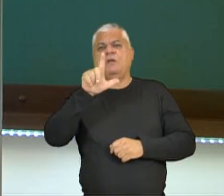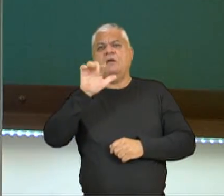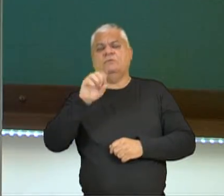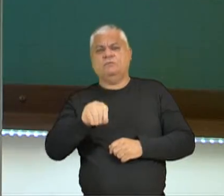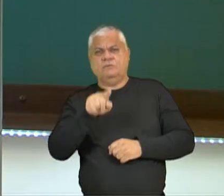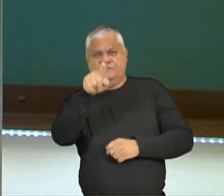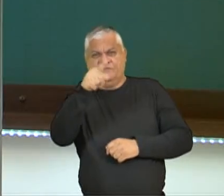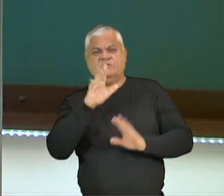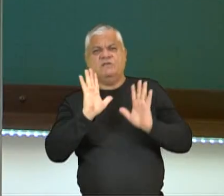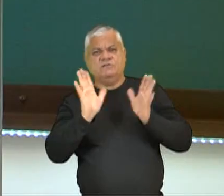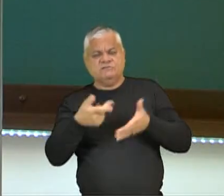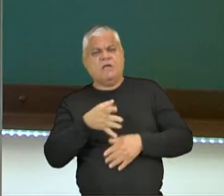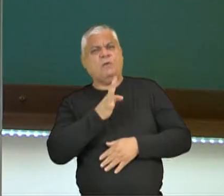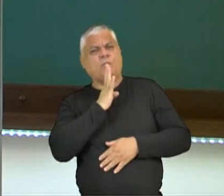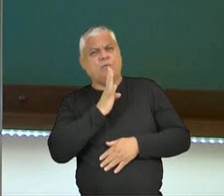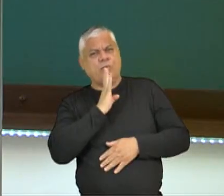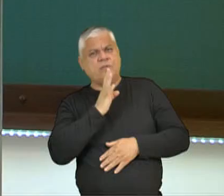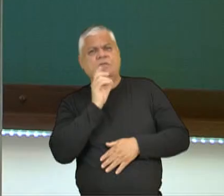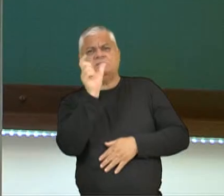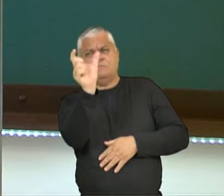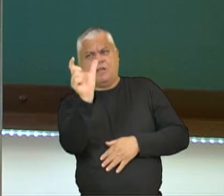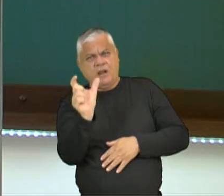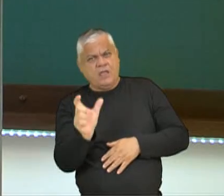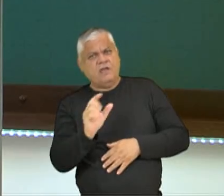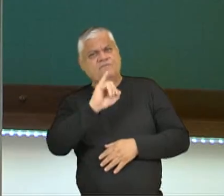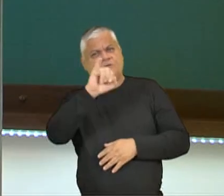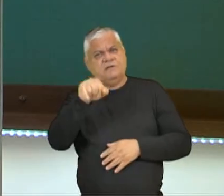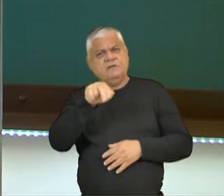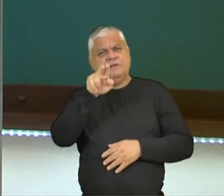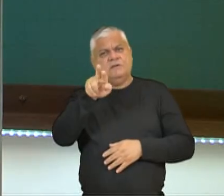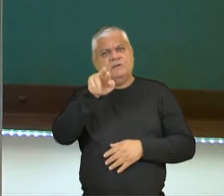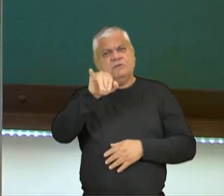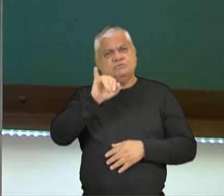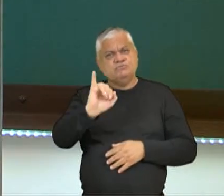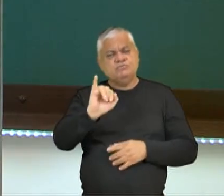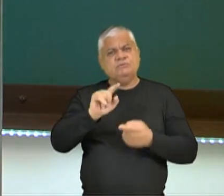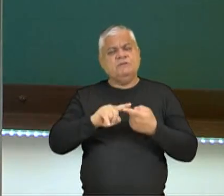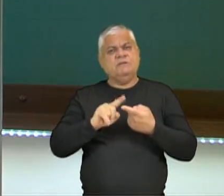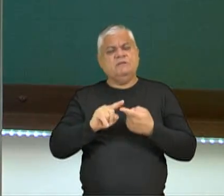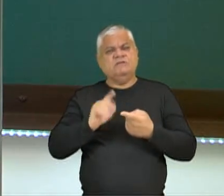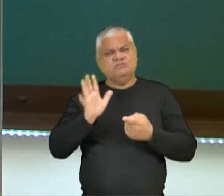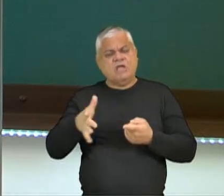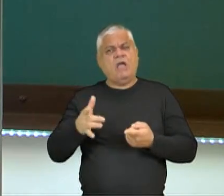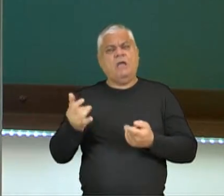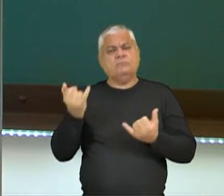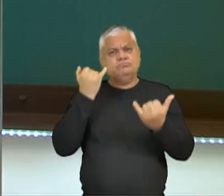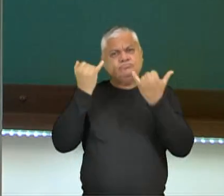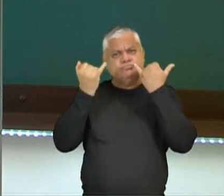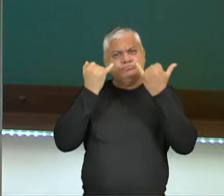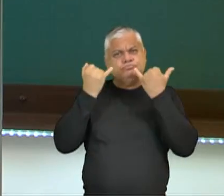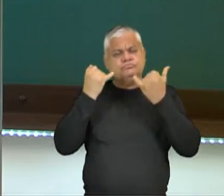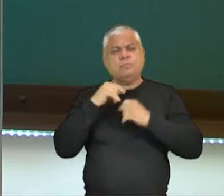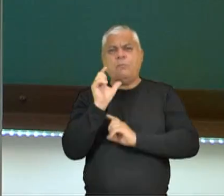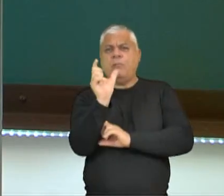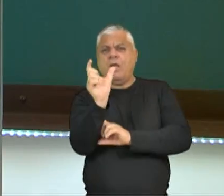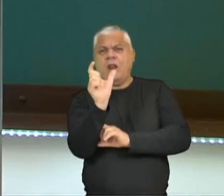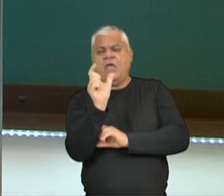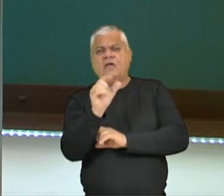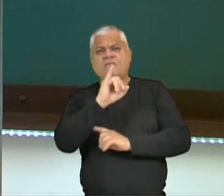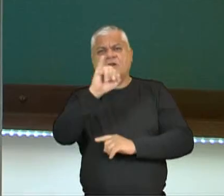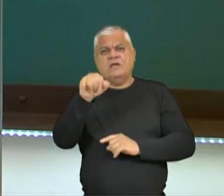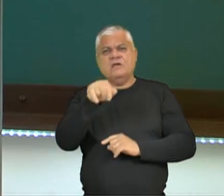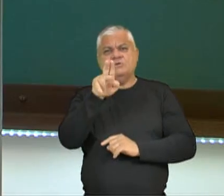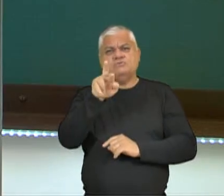provavelmente já são familiarizados com essas palavras. Já ouviram falar em algum lugar, né, essa expressão júri